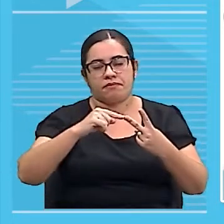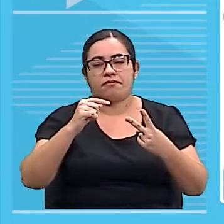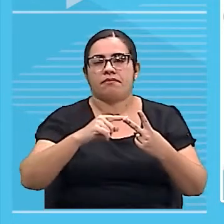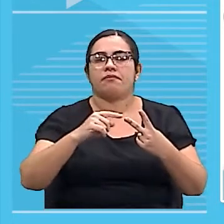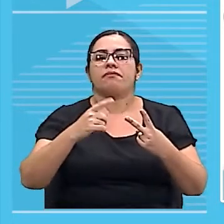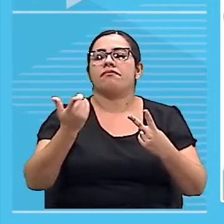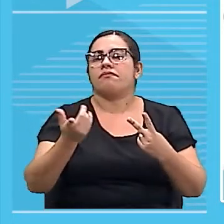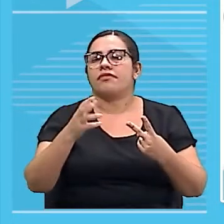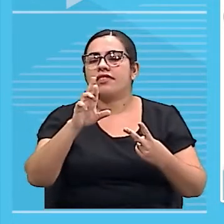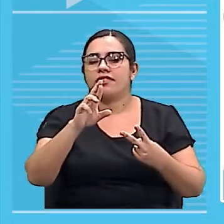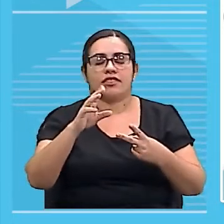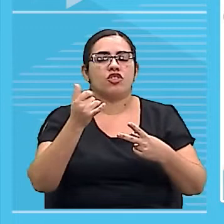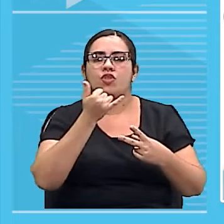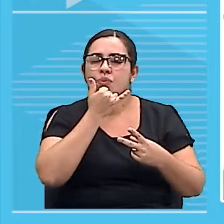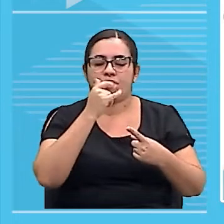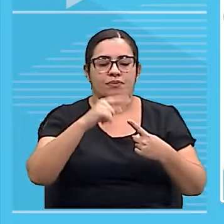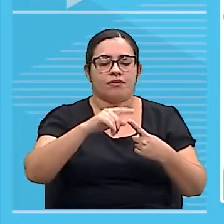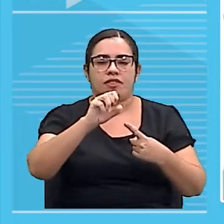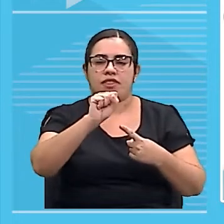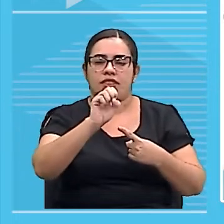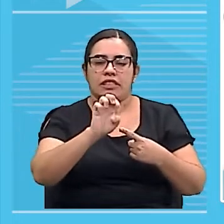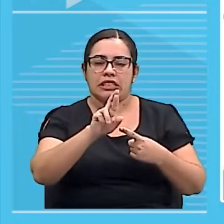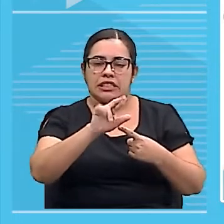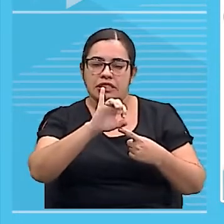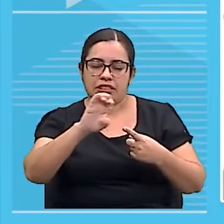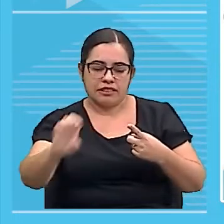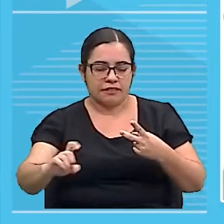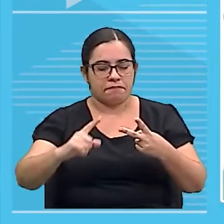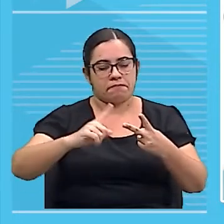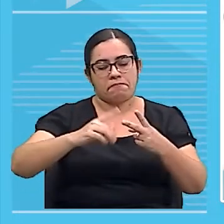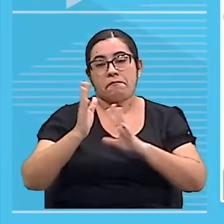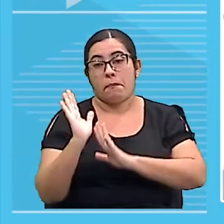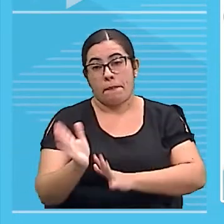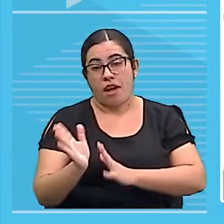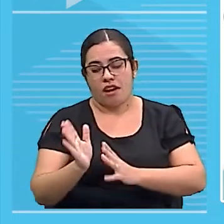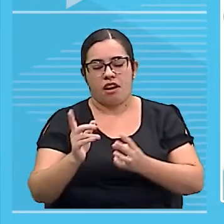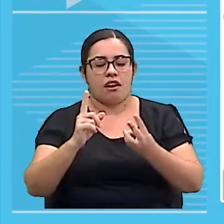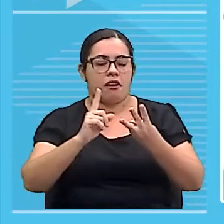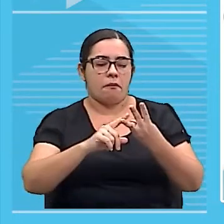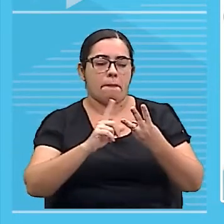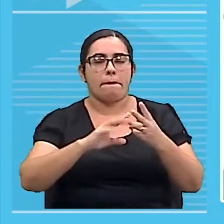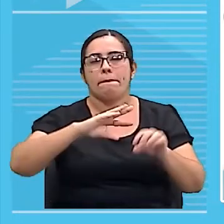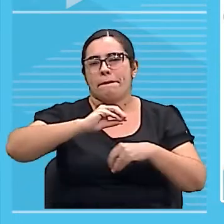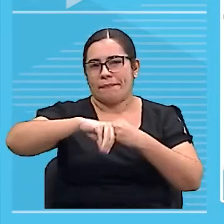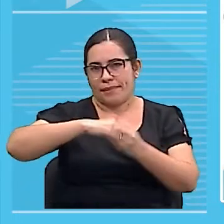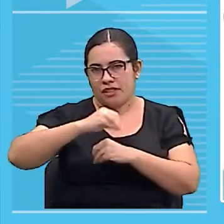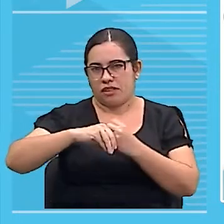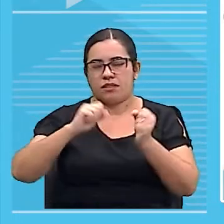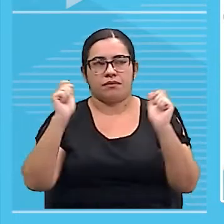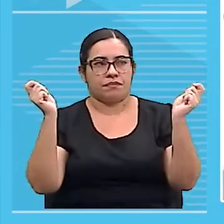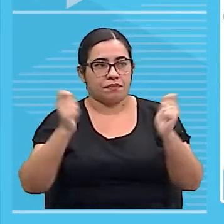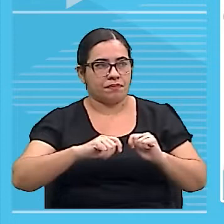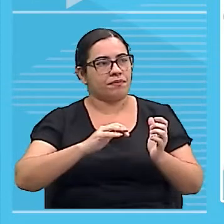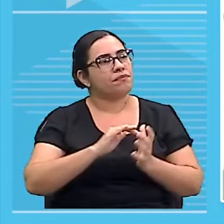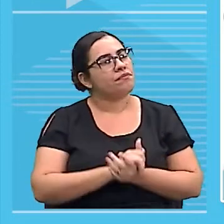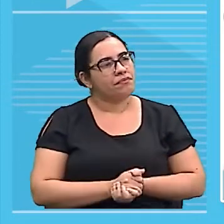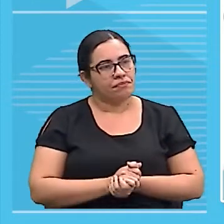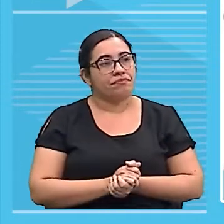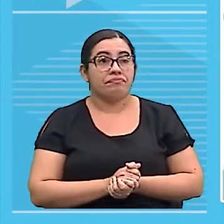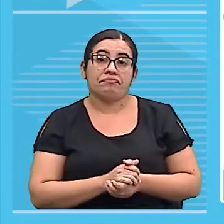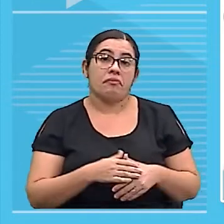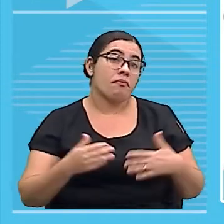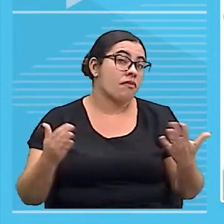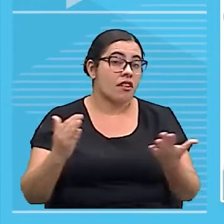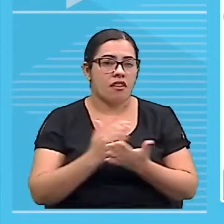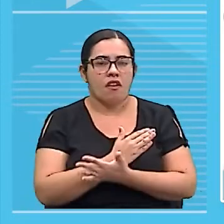e mista já beleza jovens aqui eu trouxe alguns